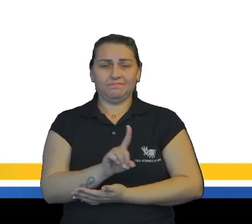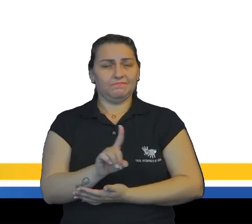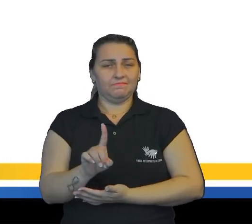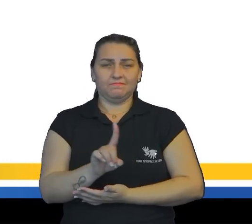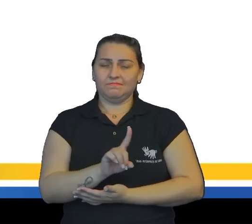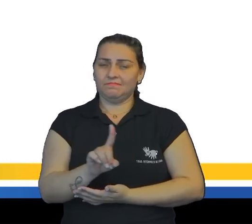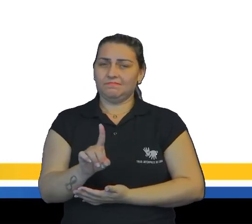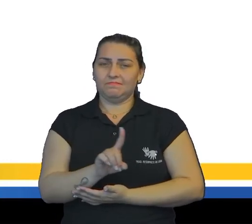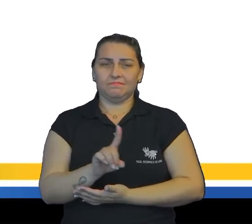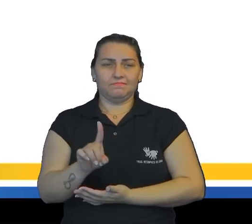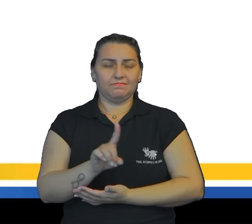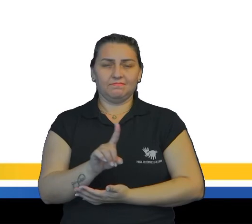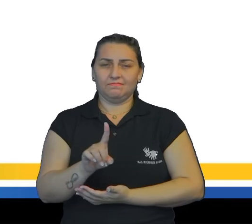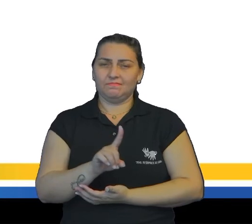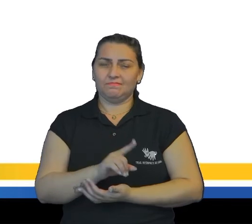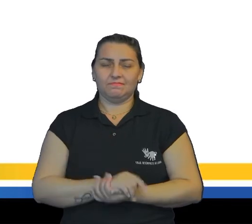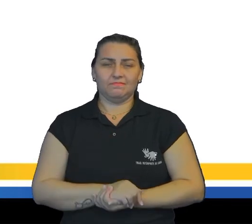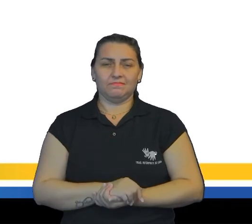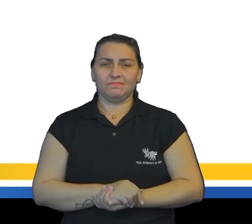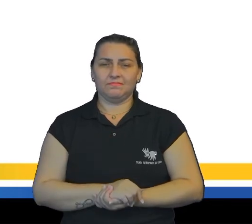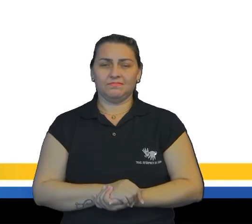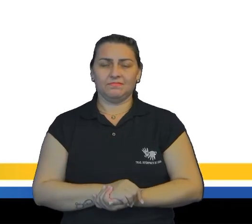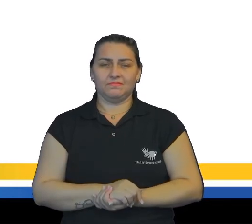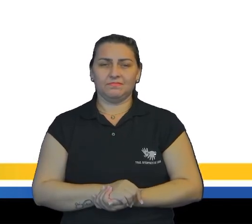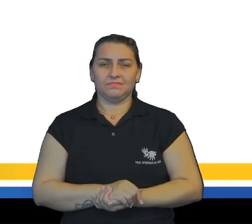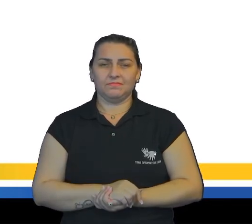Não, né? De jeito nenhum.